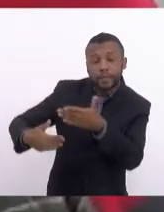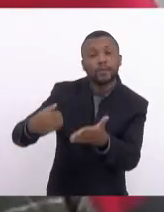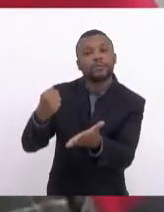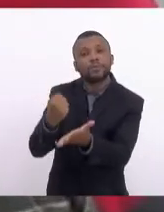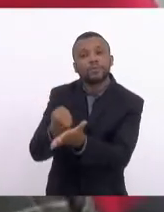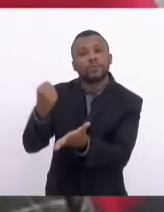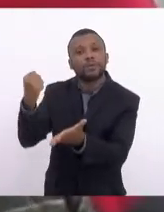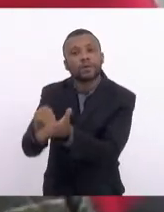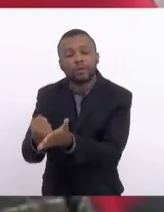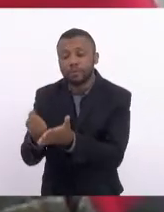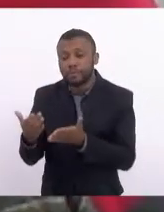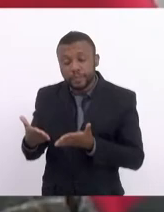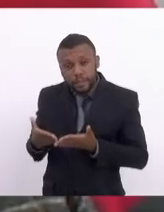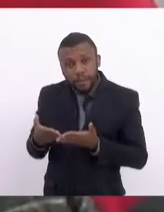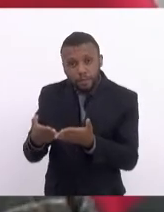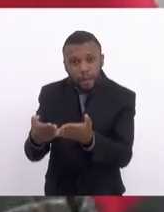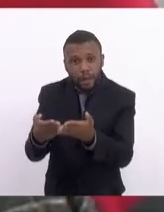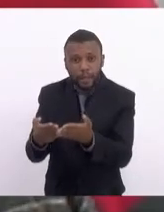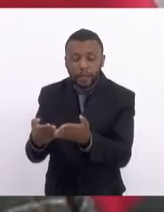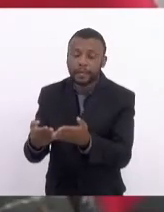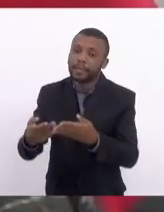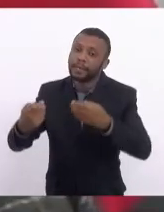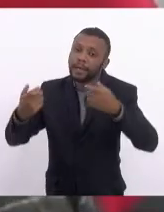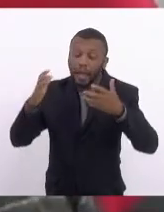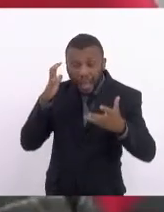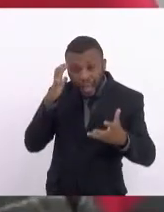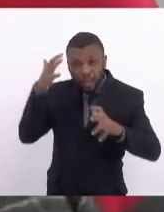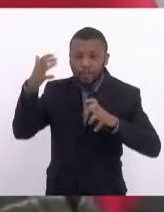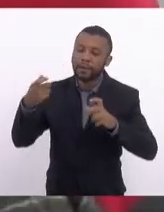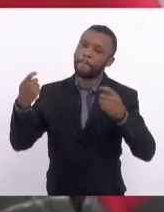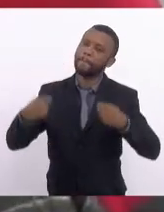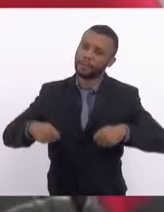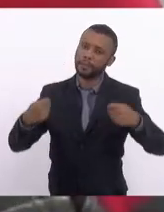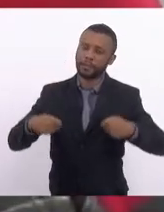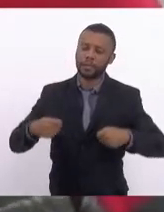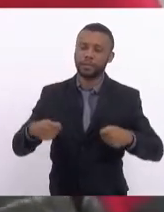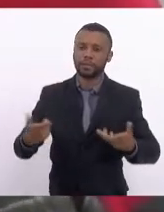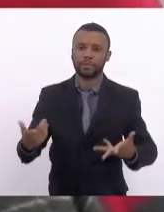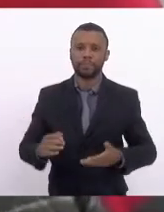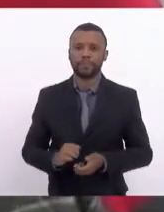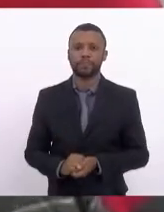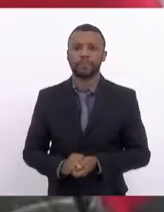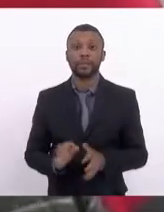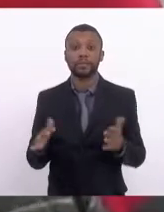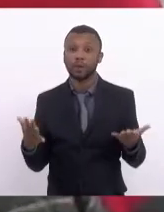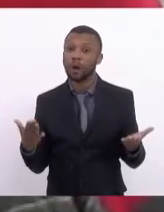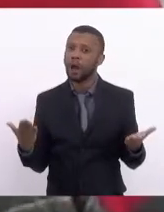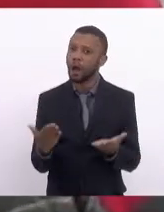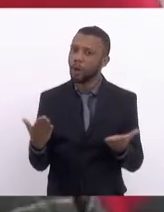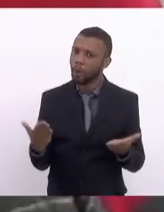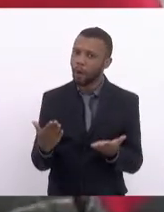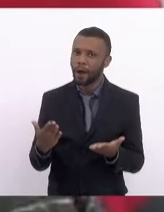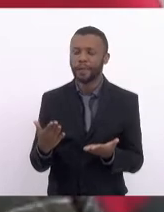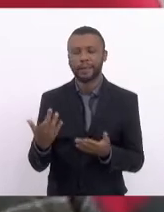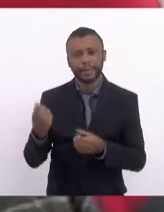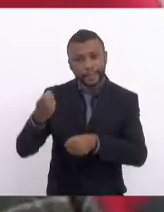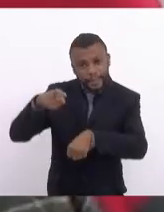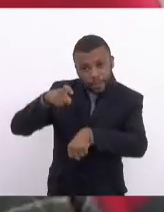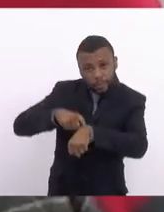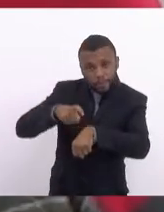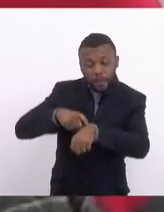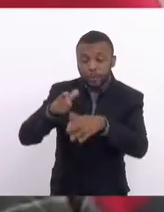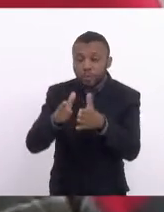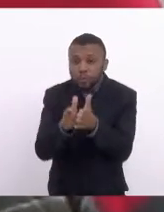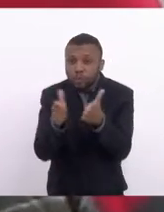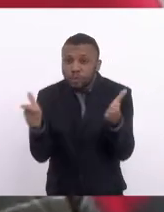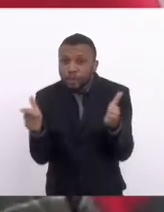que precisam ser resolvidos, né? E nós estamos agora, e nesse momento, os jornais de hoje, como já